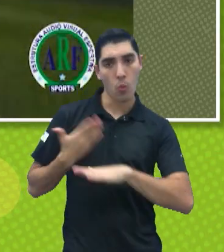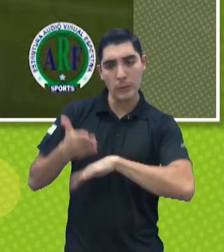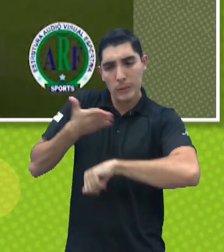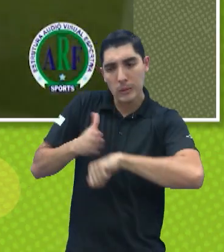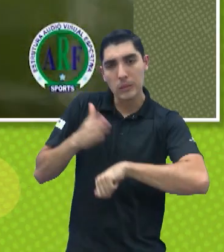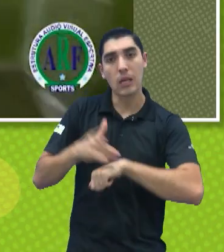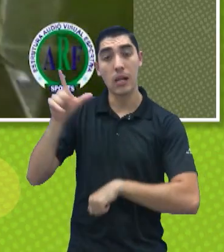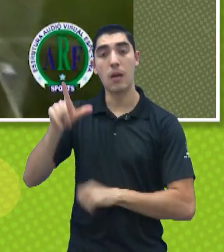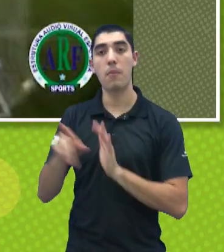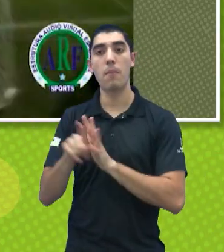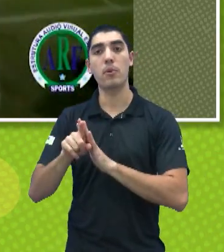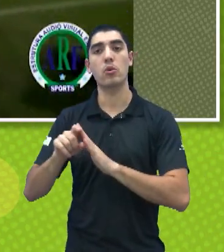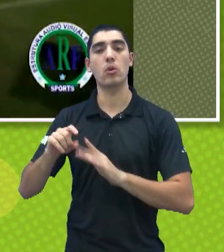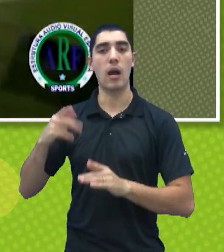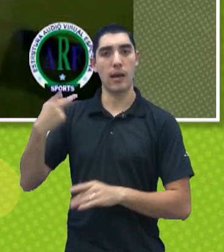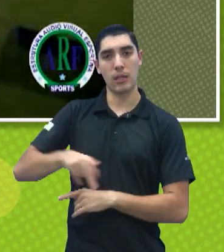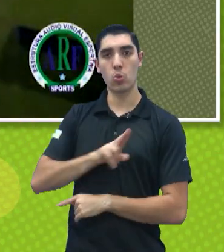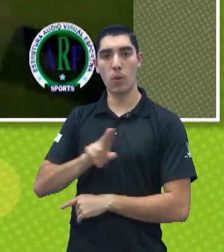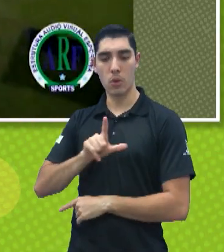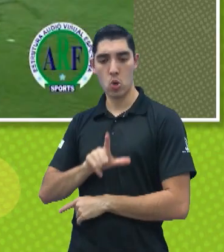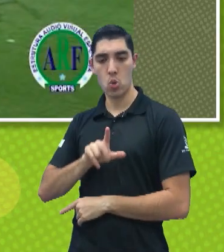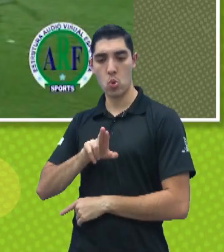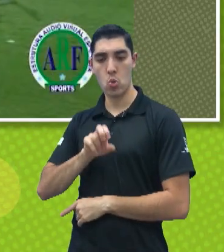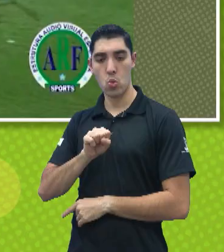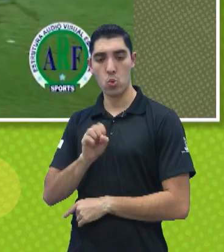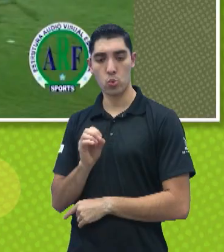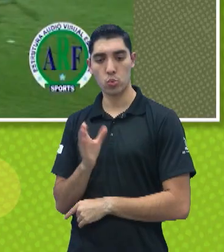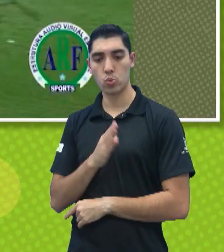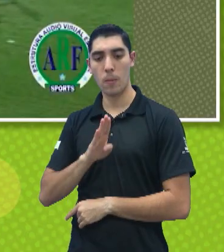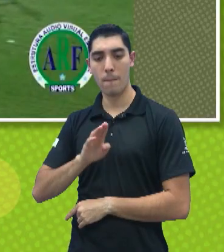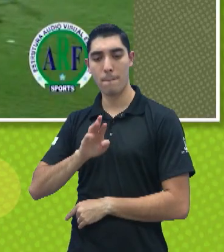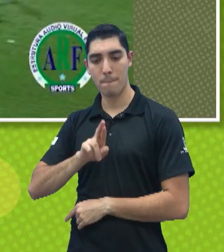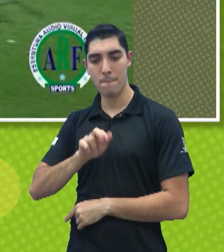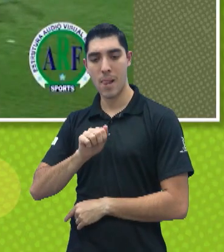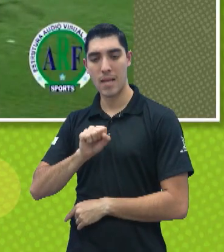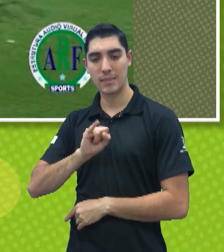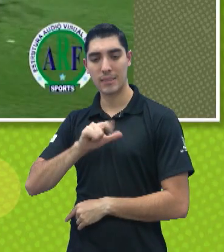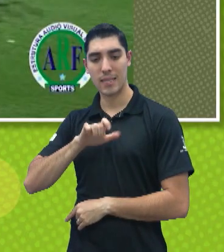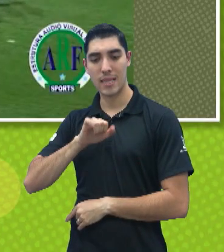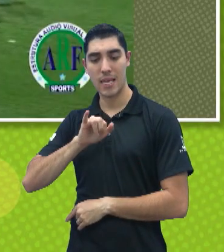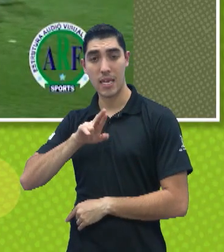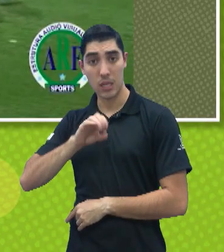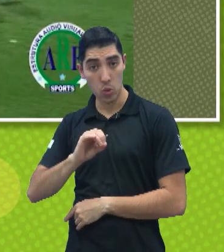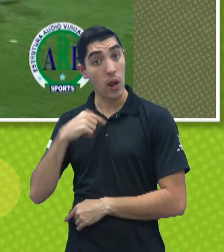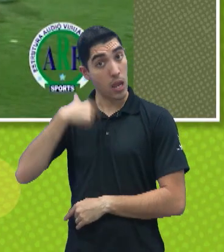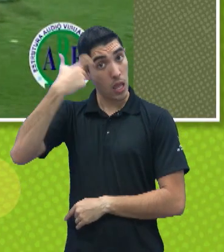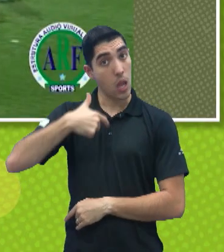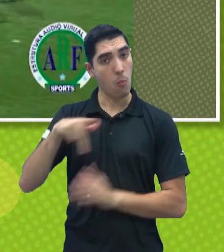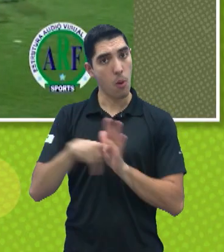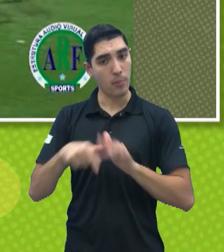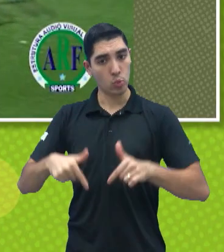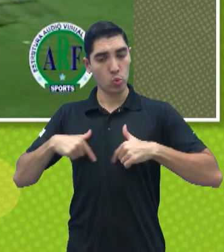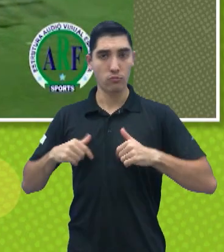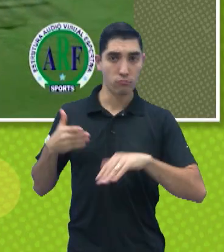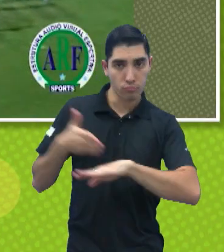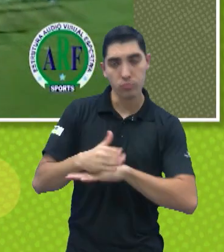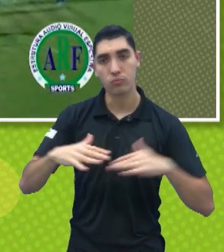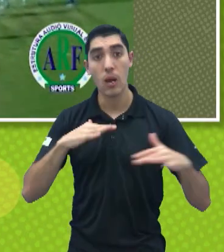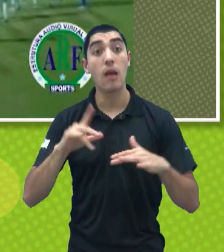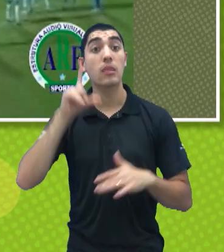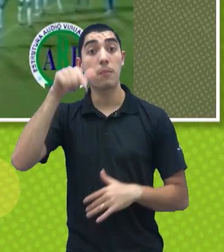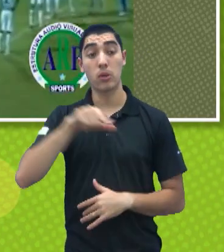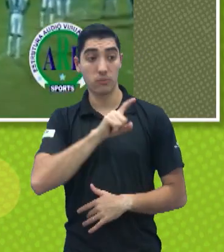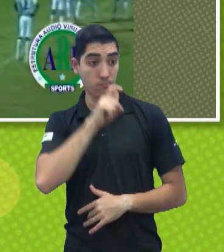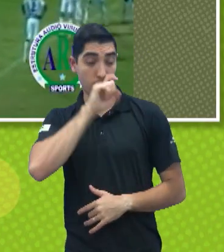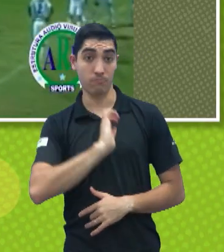na época, o Clube Luso Brasileiro, e fui fazer a escolinha no Luso. E ganhei um pouco de destaque, e nisso a gente fez um jogo contra o São José, que era comandado pelo